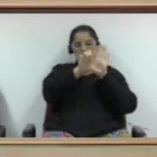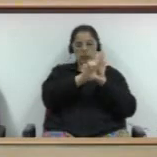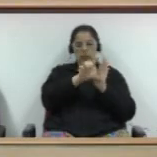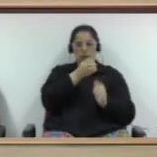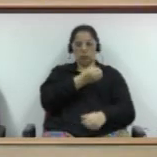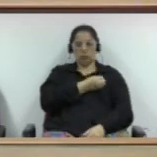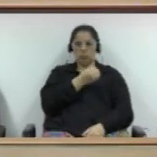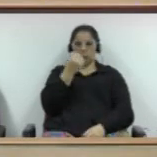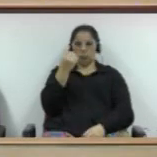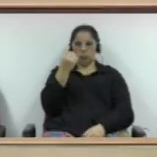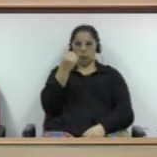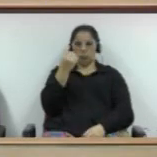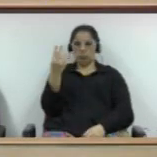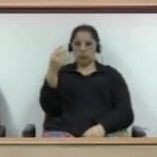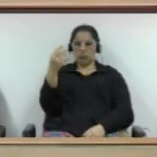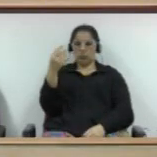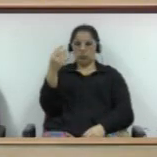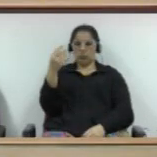129/2015.